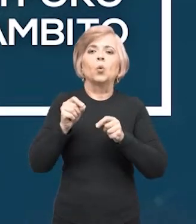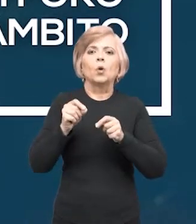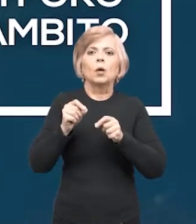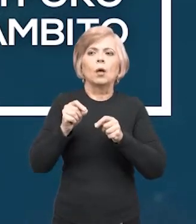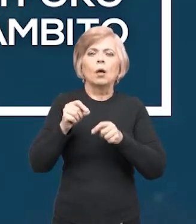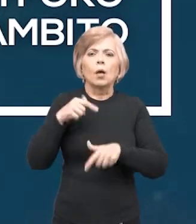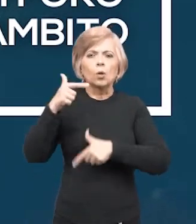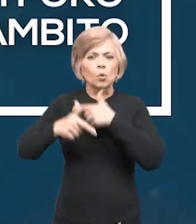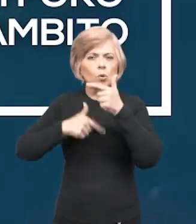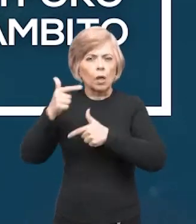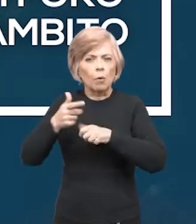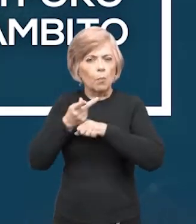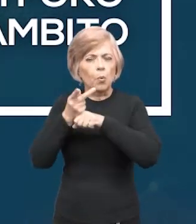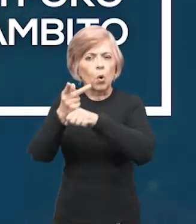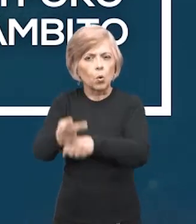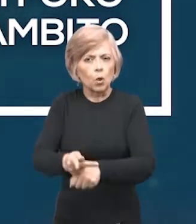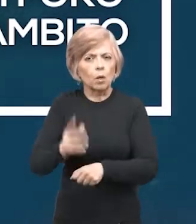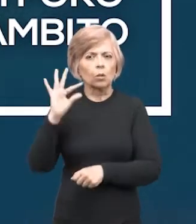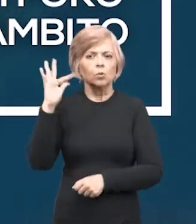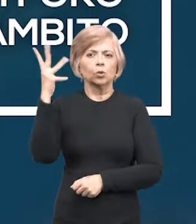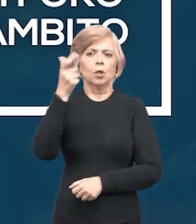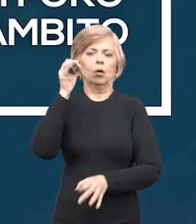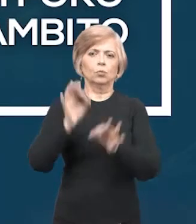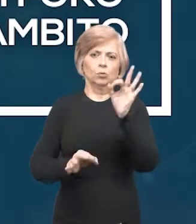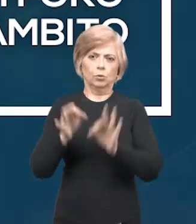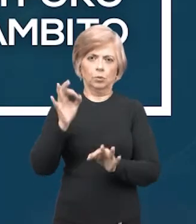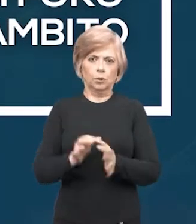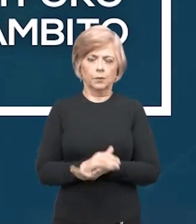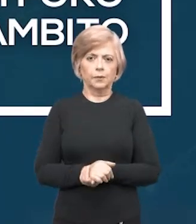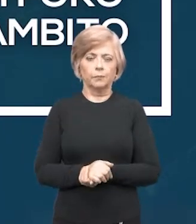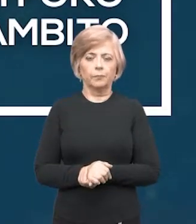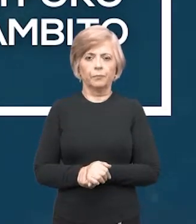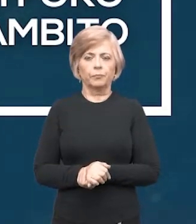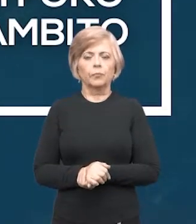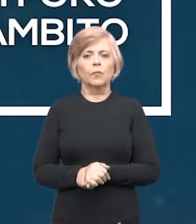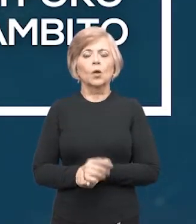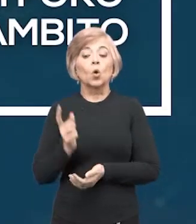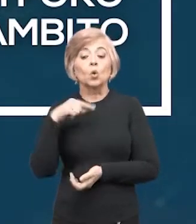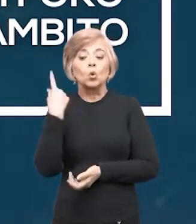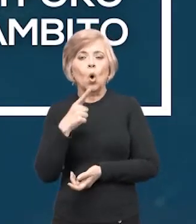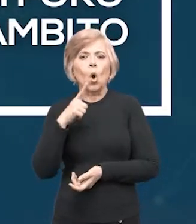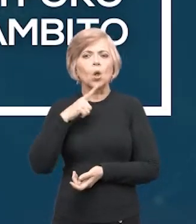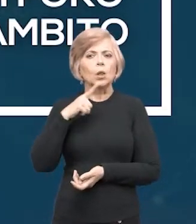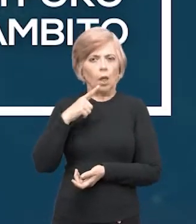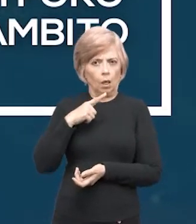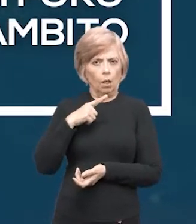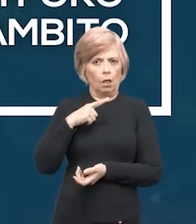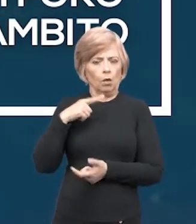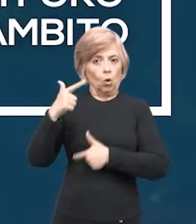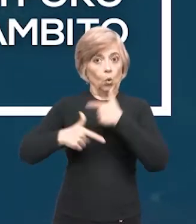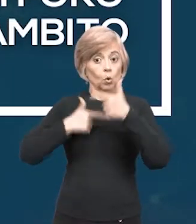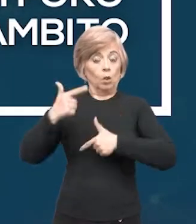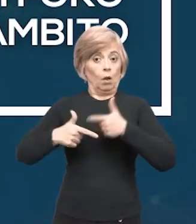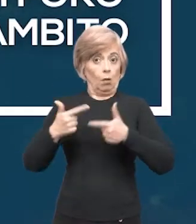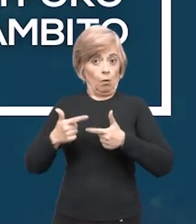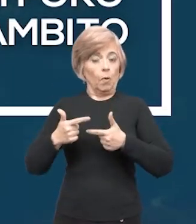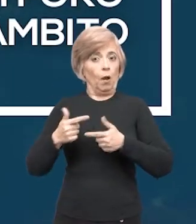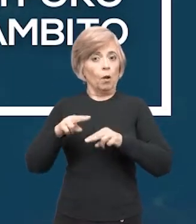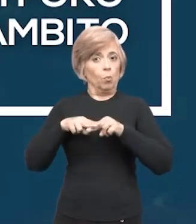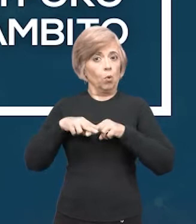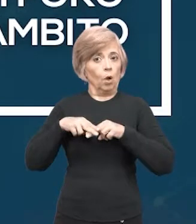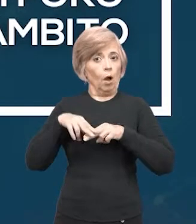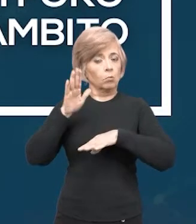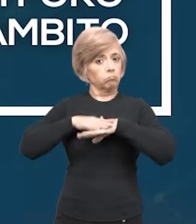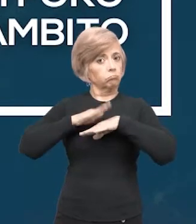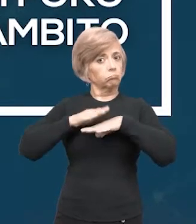no âmbito da atribuição do Procurador-Geral de Justiça. Ou seja, agentes que têm foro, né, por prerrogativa de função aqui no